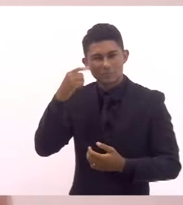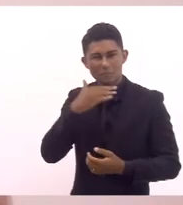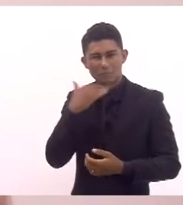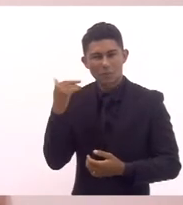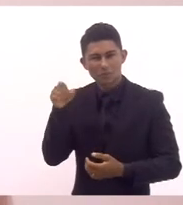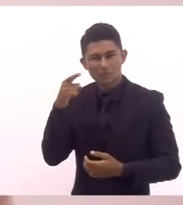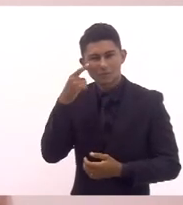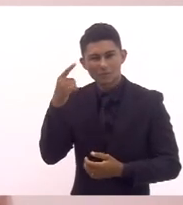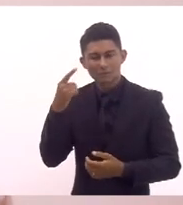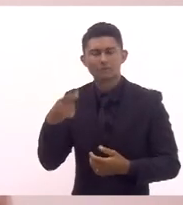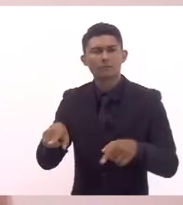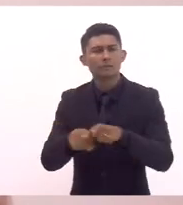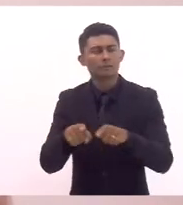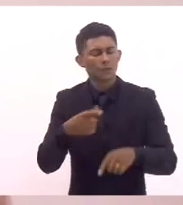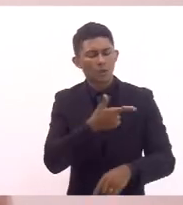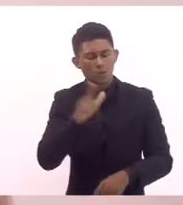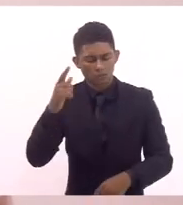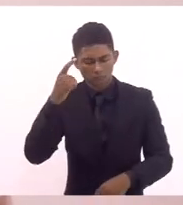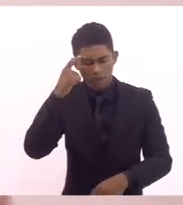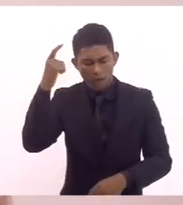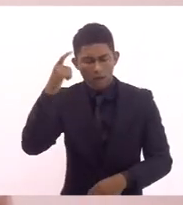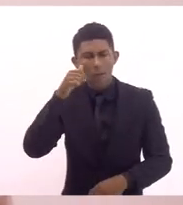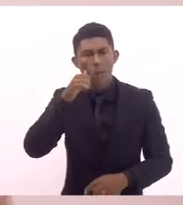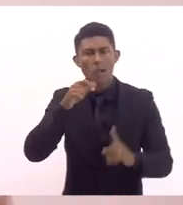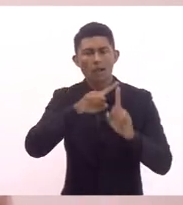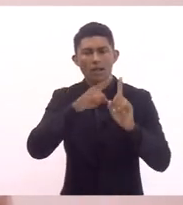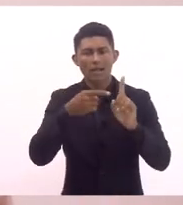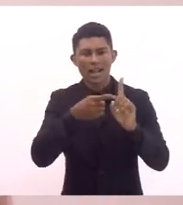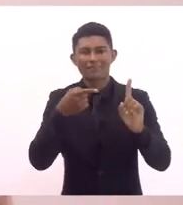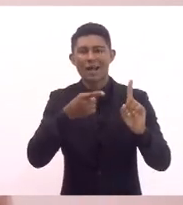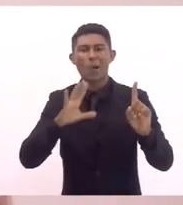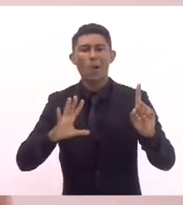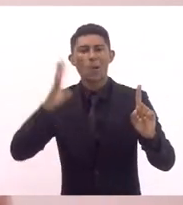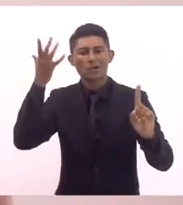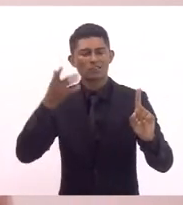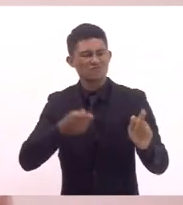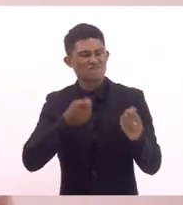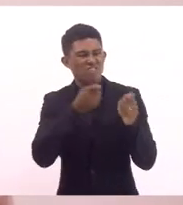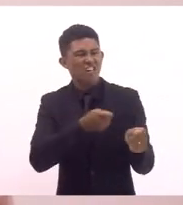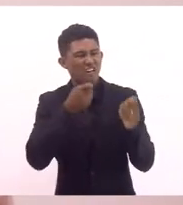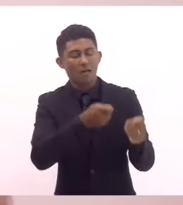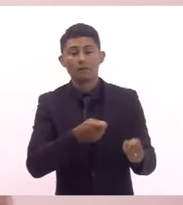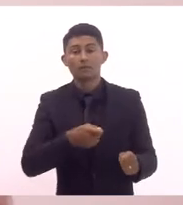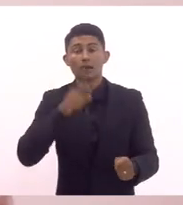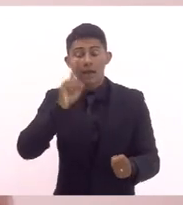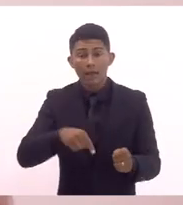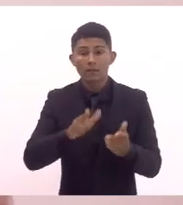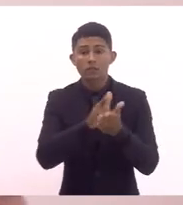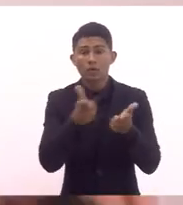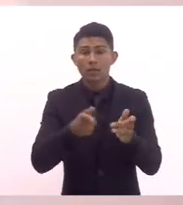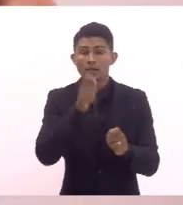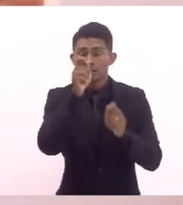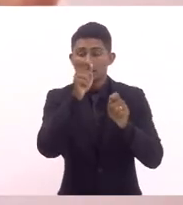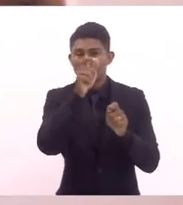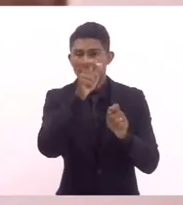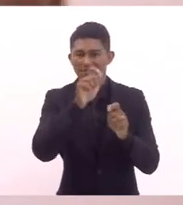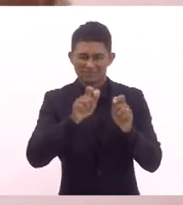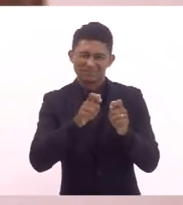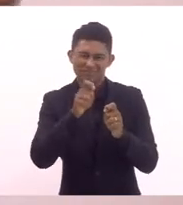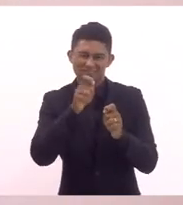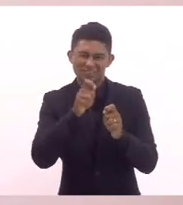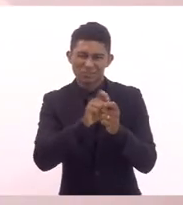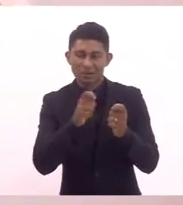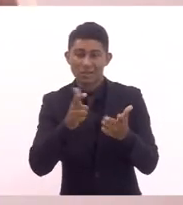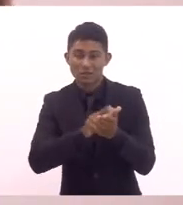cabeça que é de uma mulher que estava grávida quando foi torturada que a Miriam Leitão tava grávida foi torturado